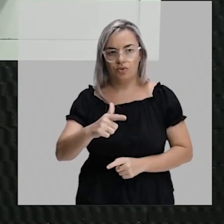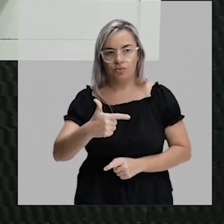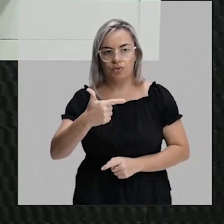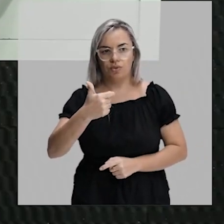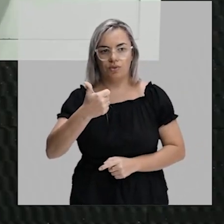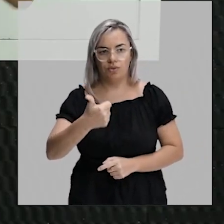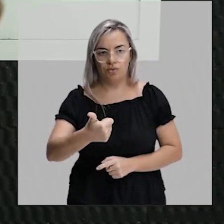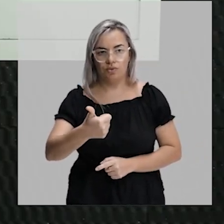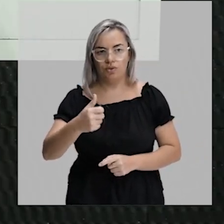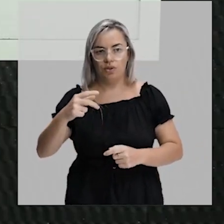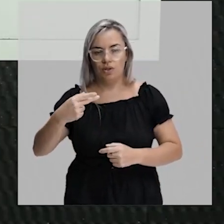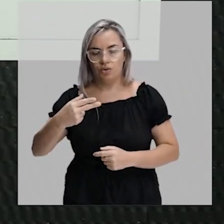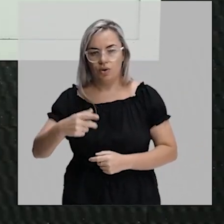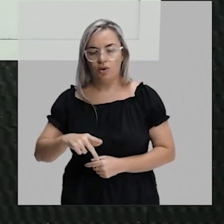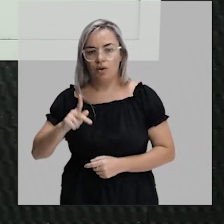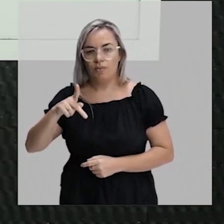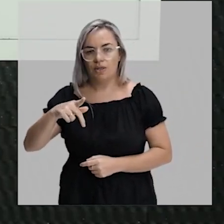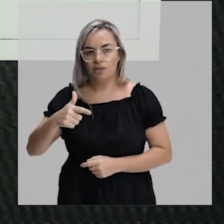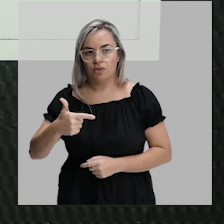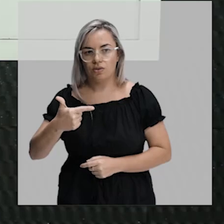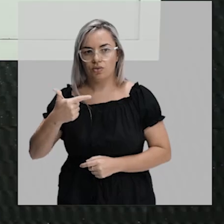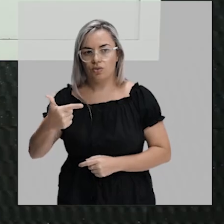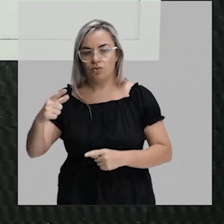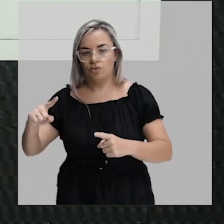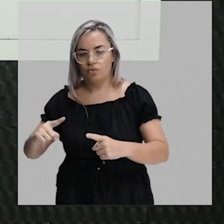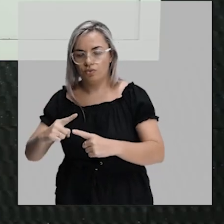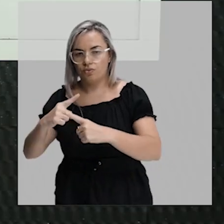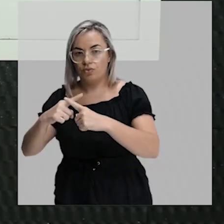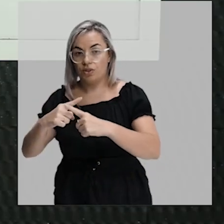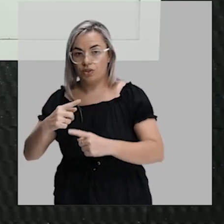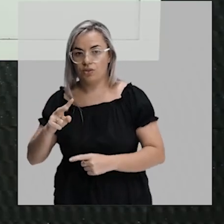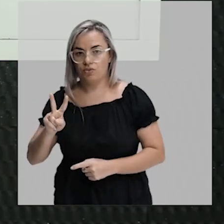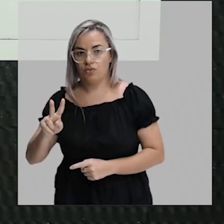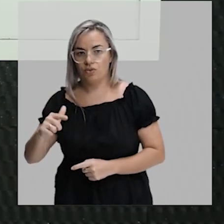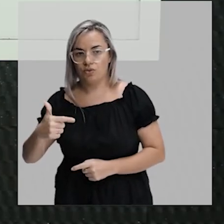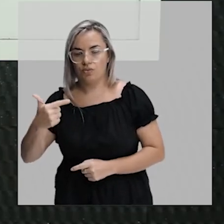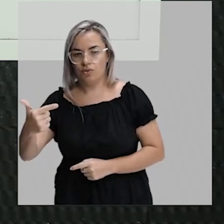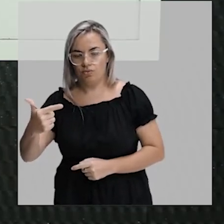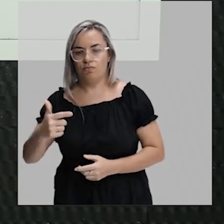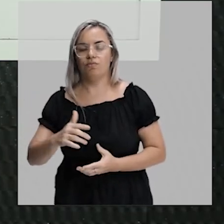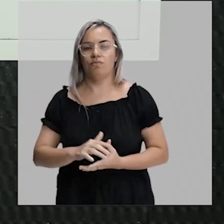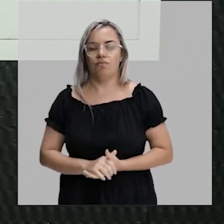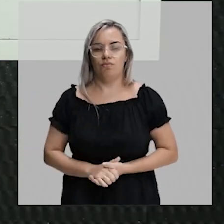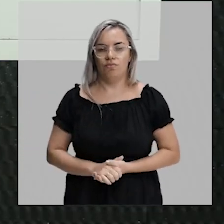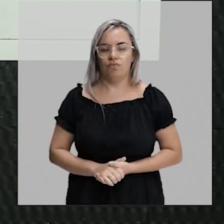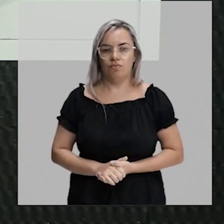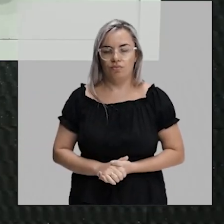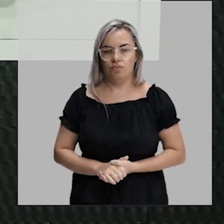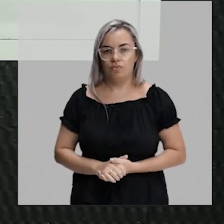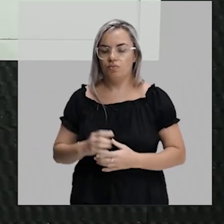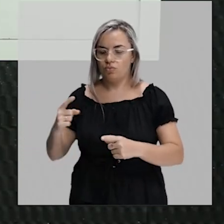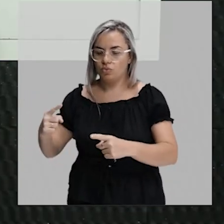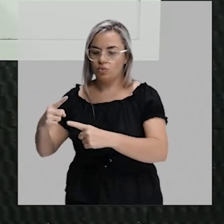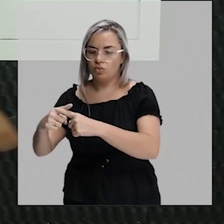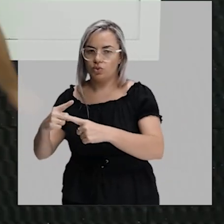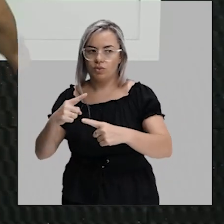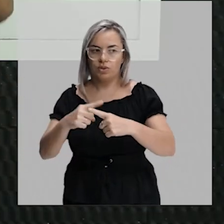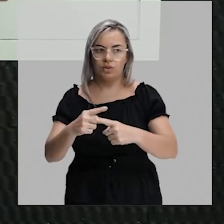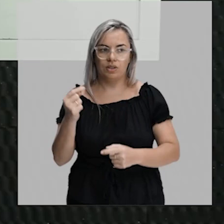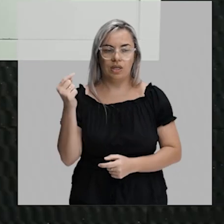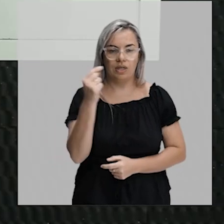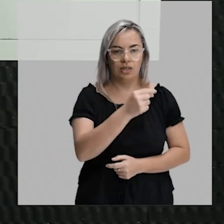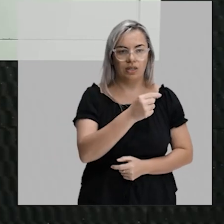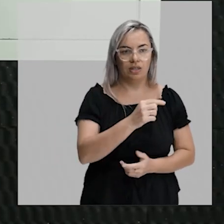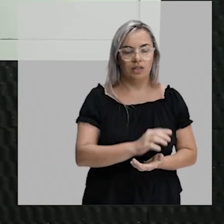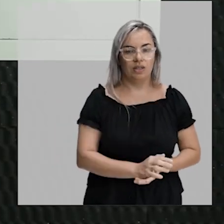2 vezes o volume 2, né? Se diretamente proporcionais eu divido, então inversamente proporcionais eu vou multiplicar.